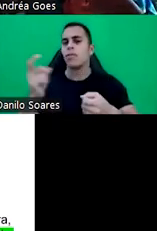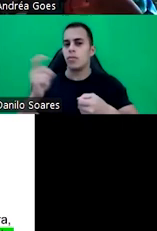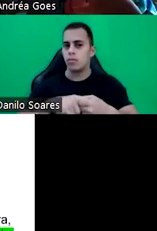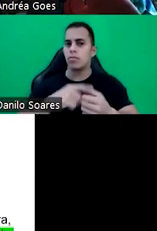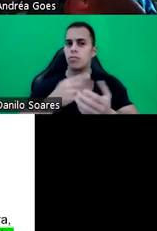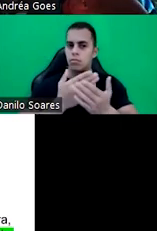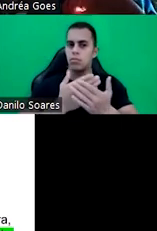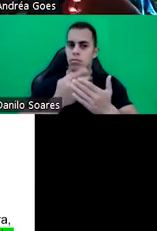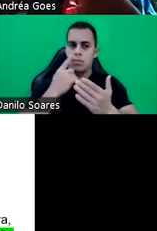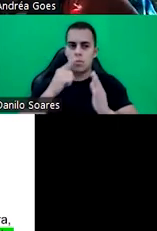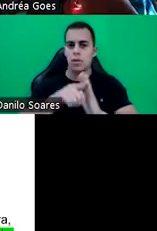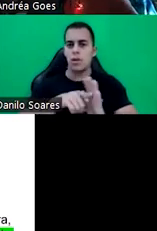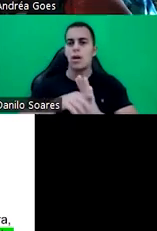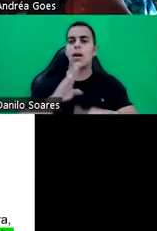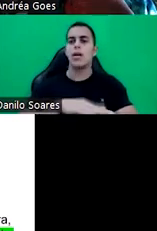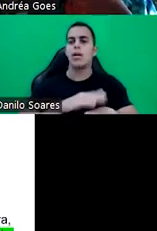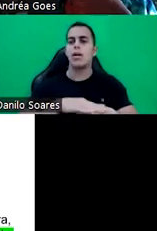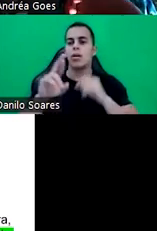foi escrito por Albert Camus,